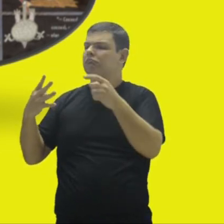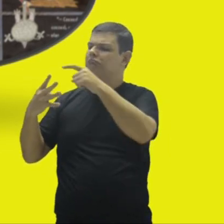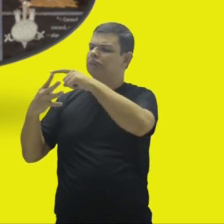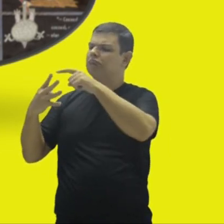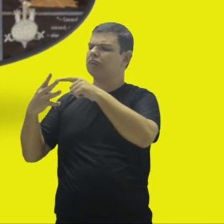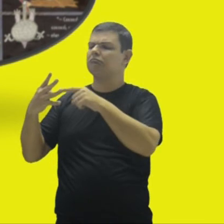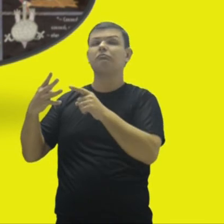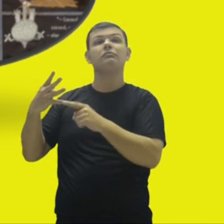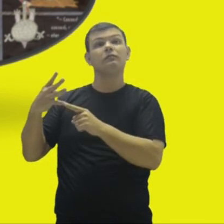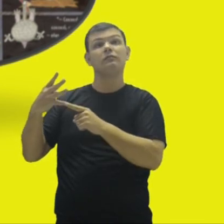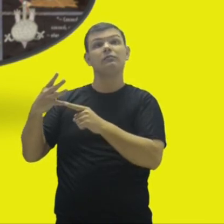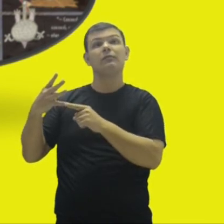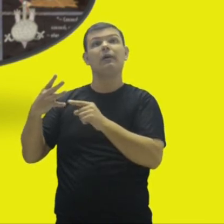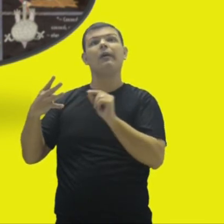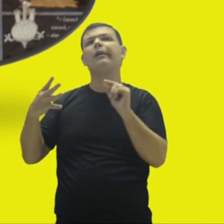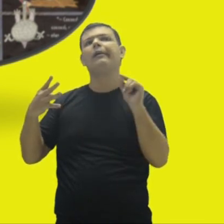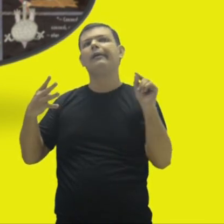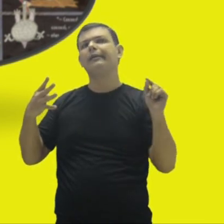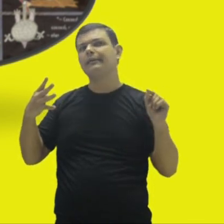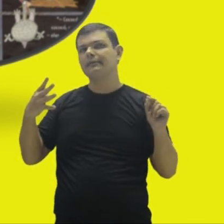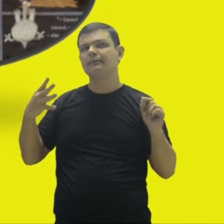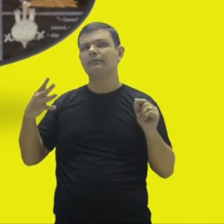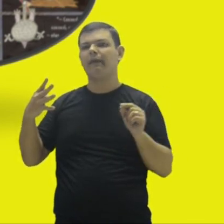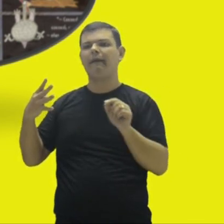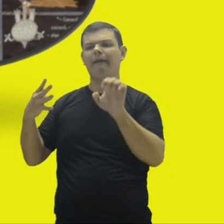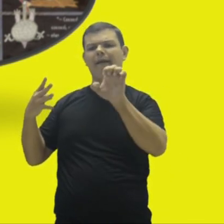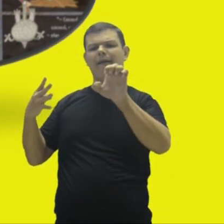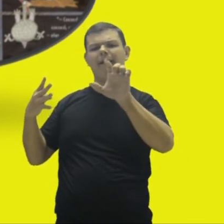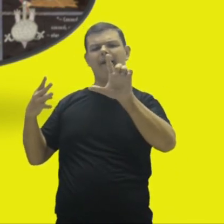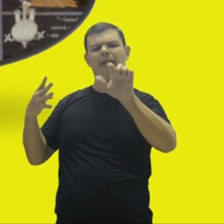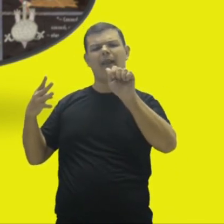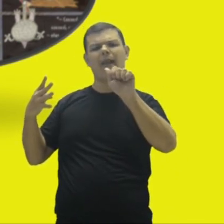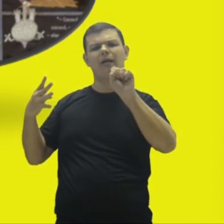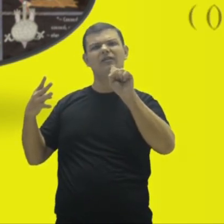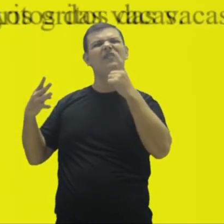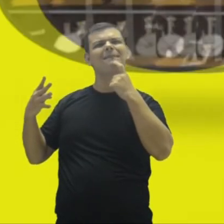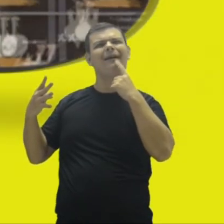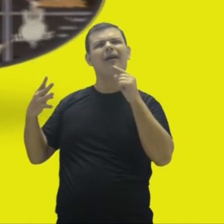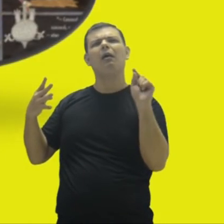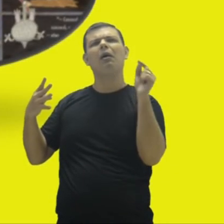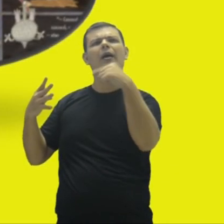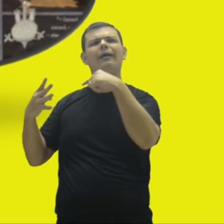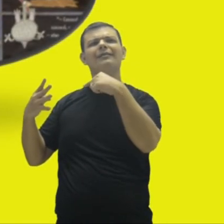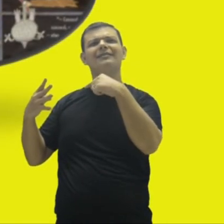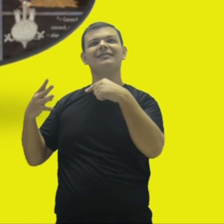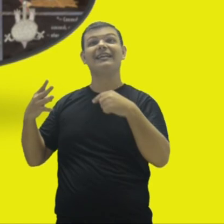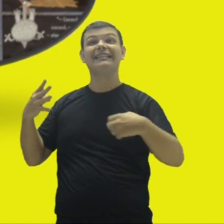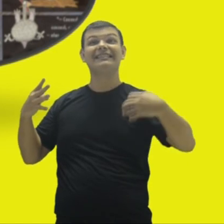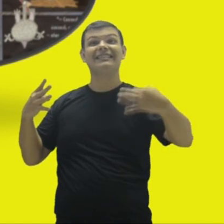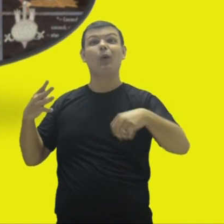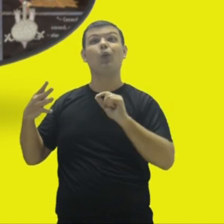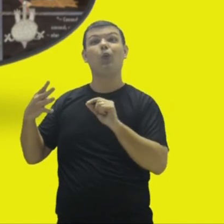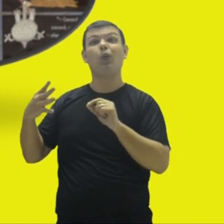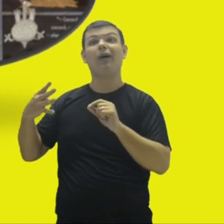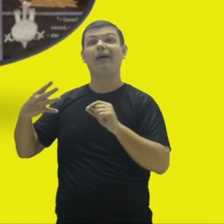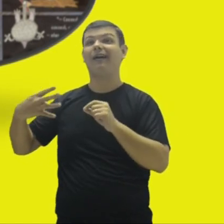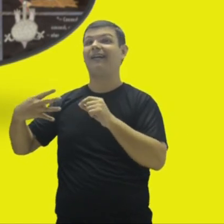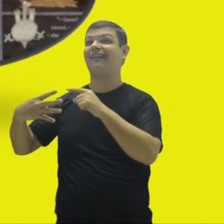se refere a quem? Elas quem, crianças? A resposta está